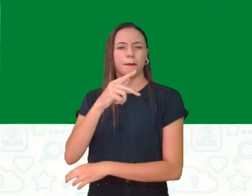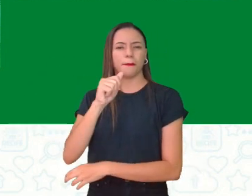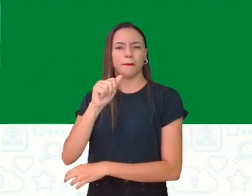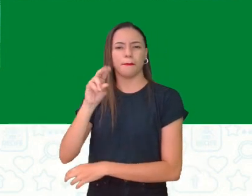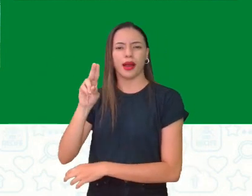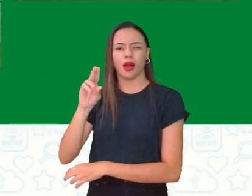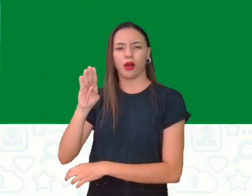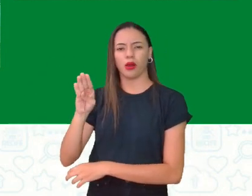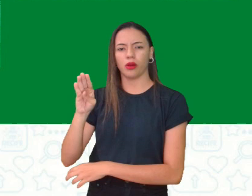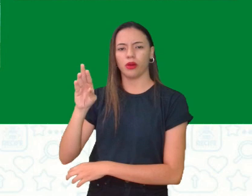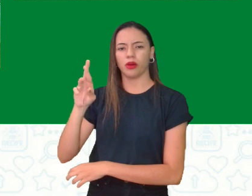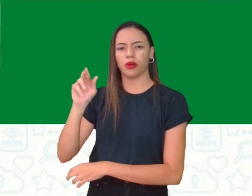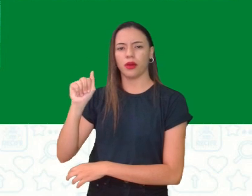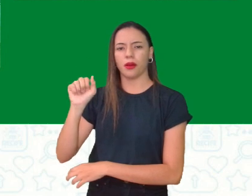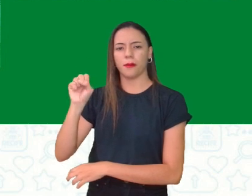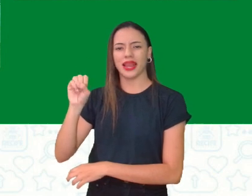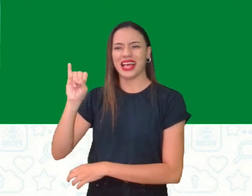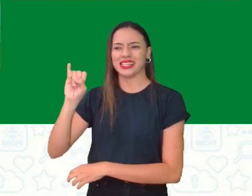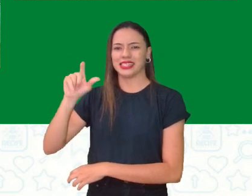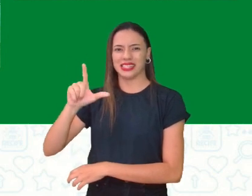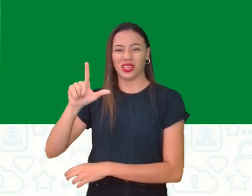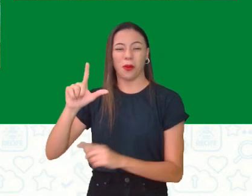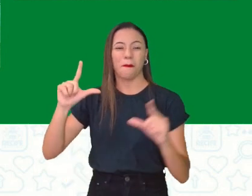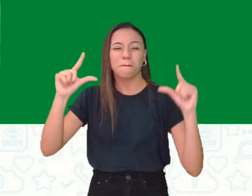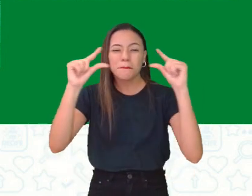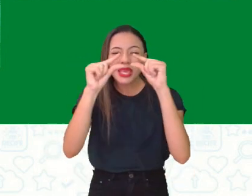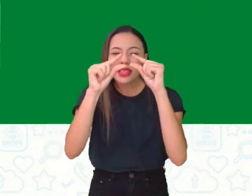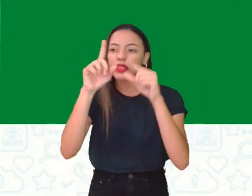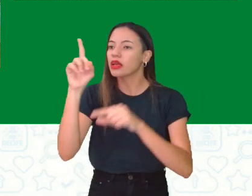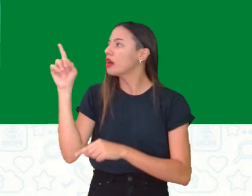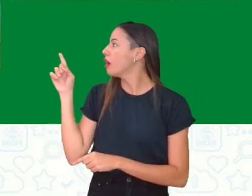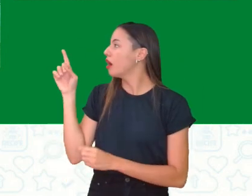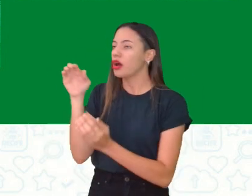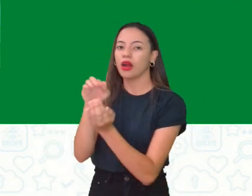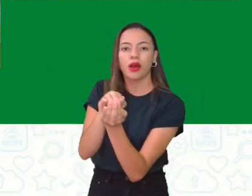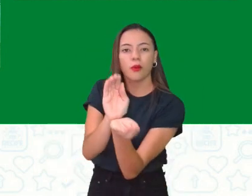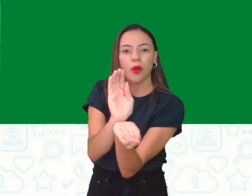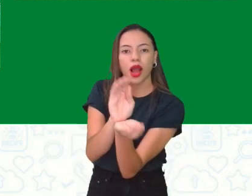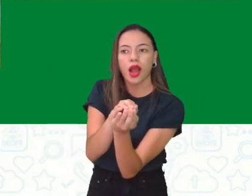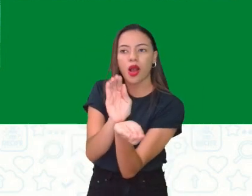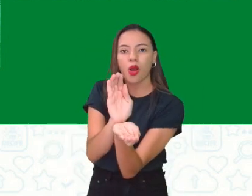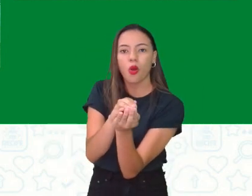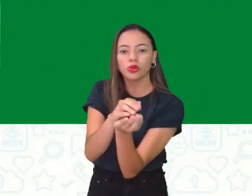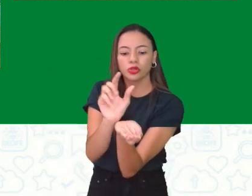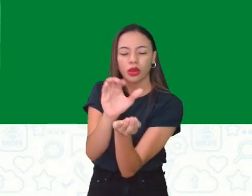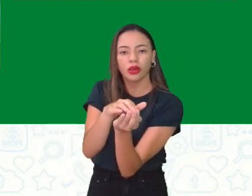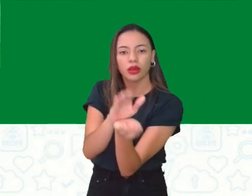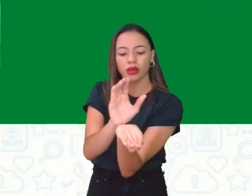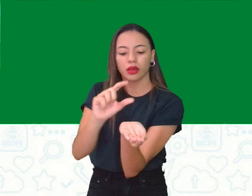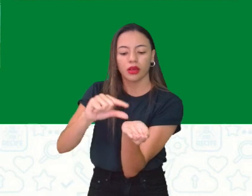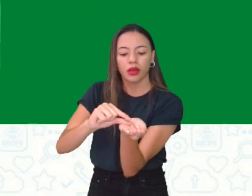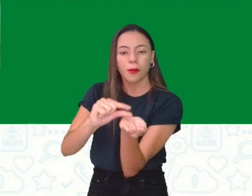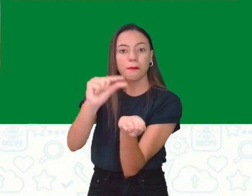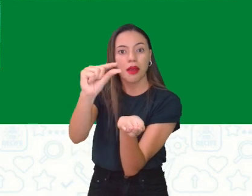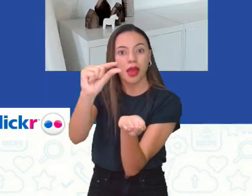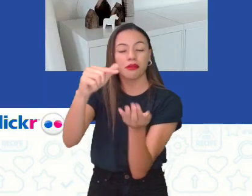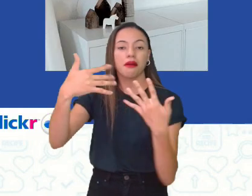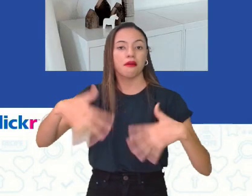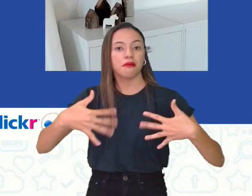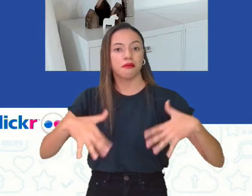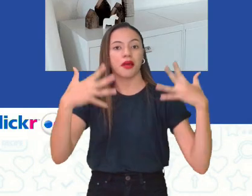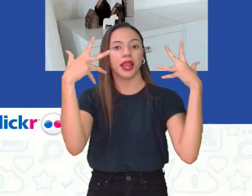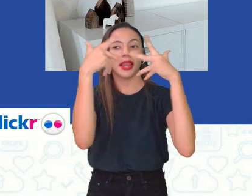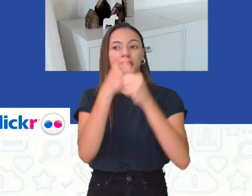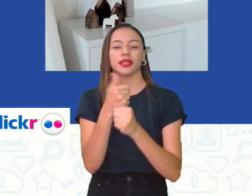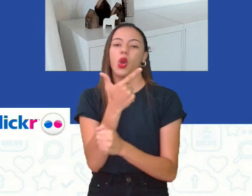essa. É bem pequenininho. Aquele outro feito numa concha com pérolas e conchas. Vê que coisa linda, gente. Outro símbolo